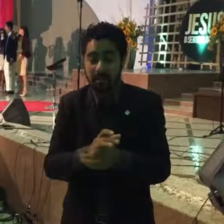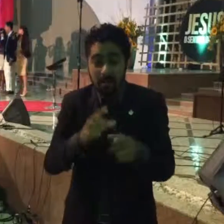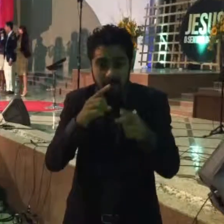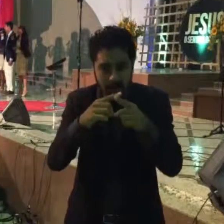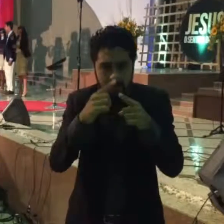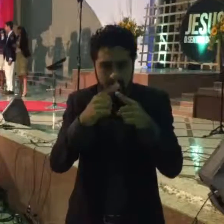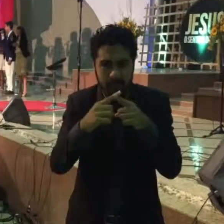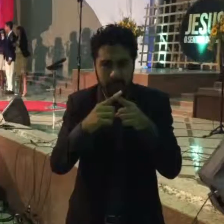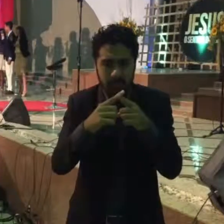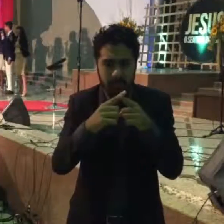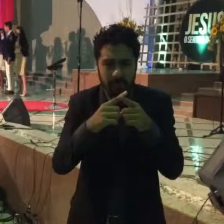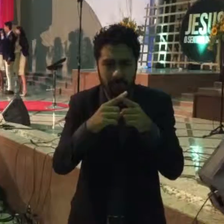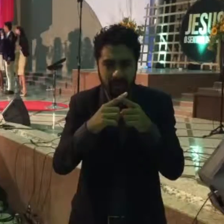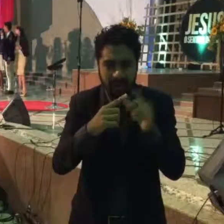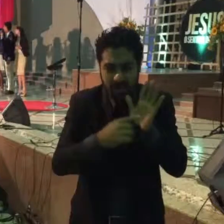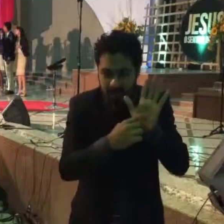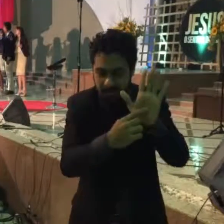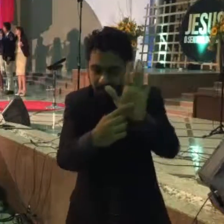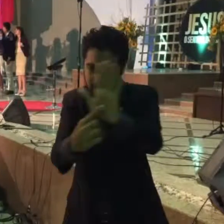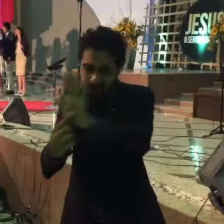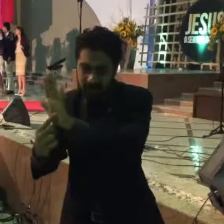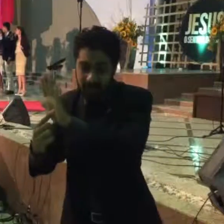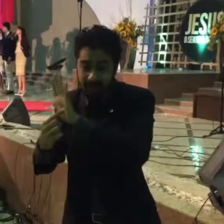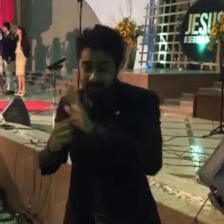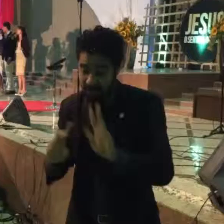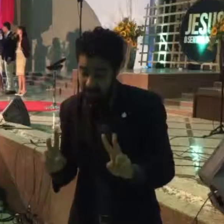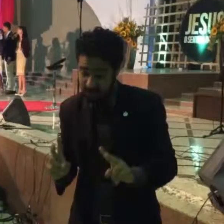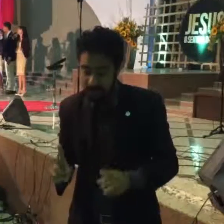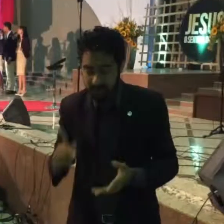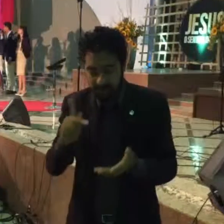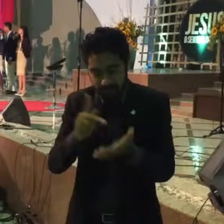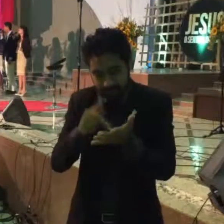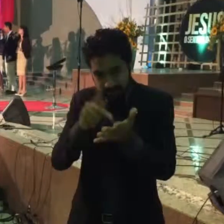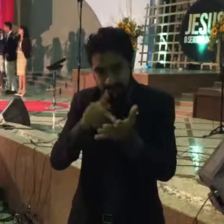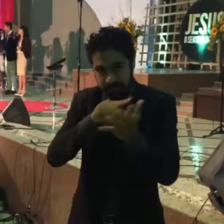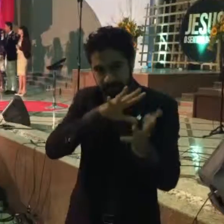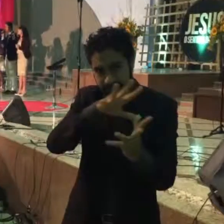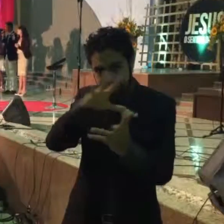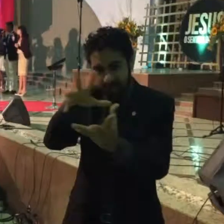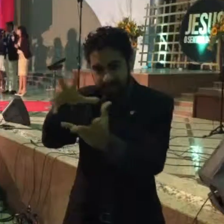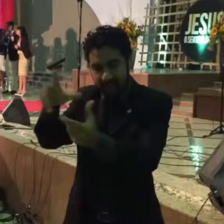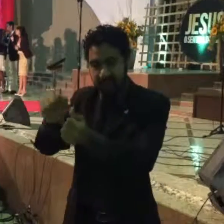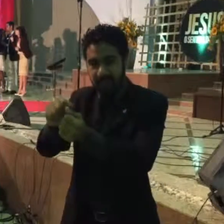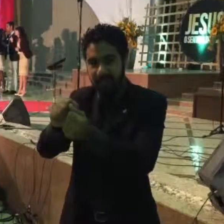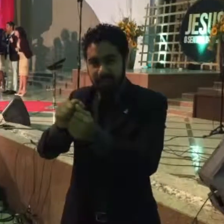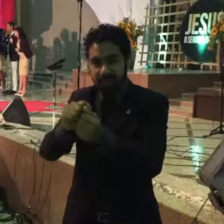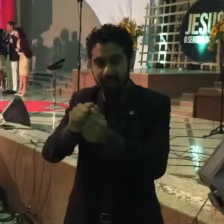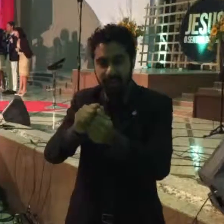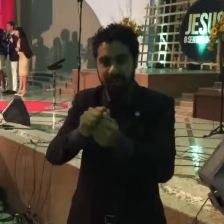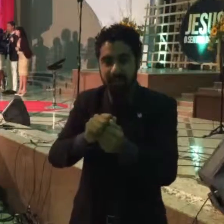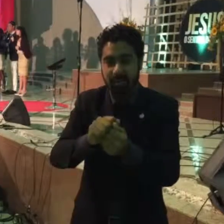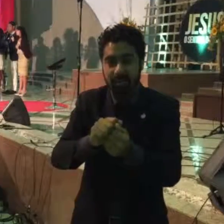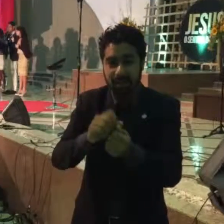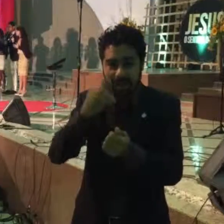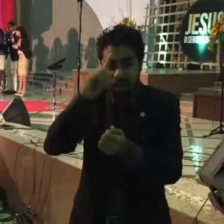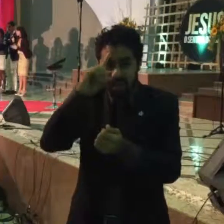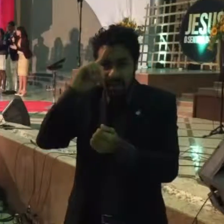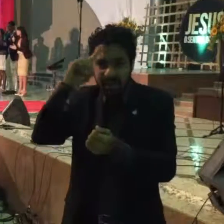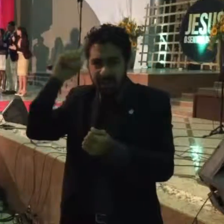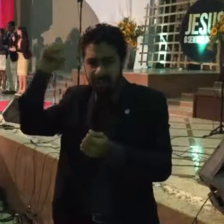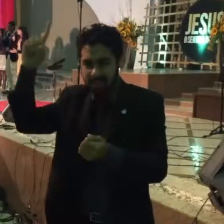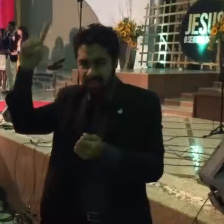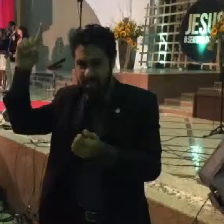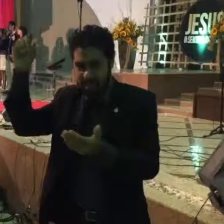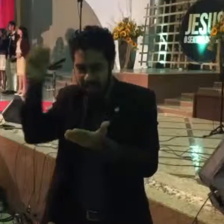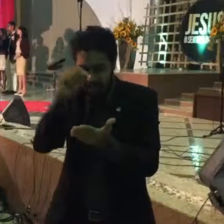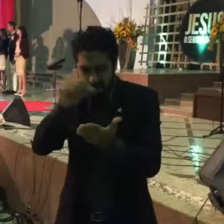escritos que revelam segredos ao mundo É toda atividade impressa